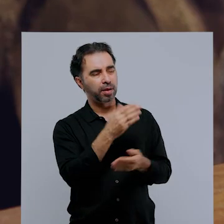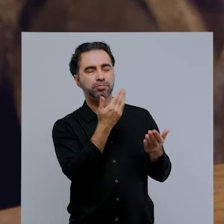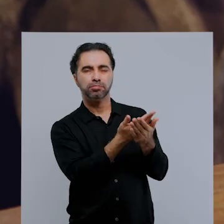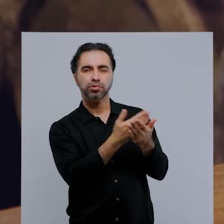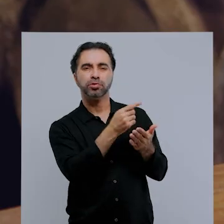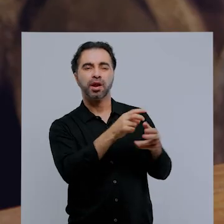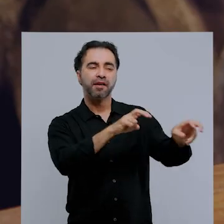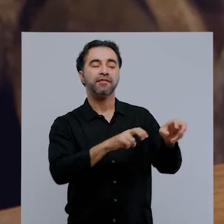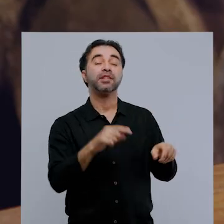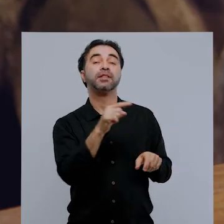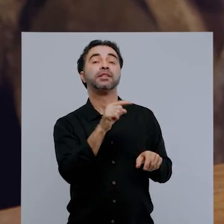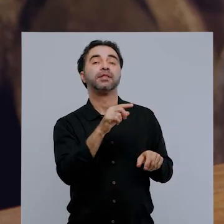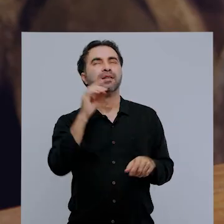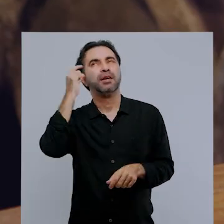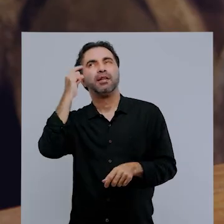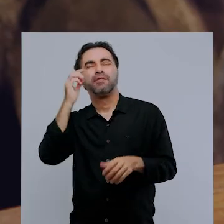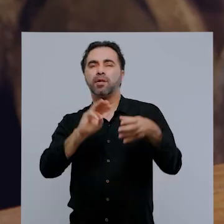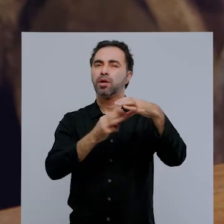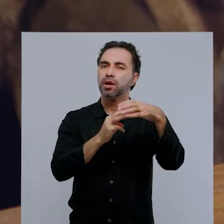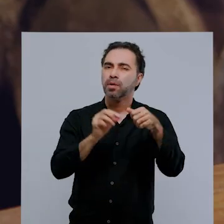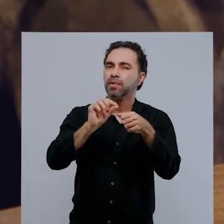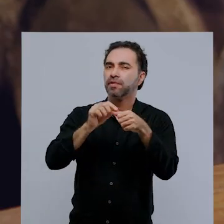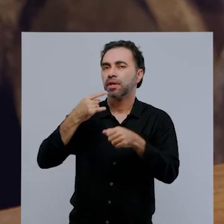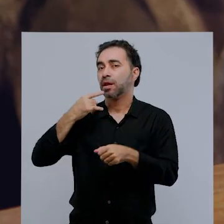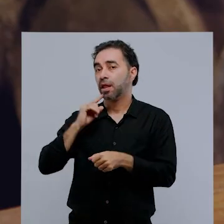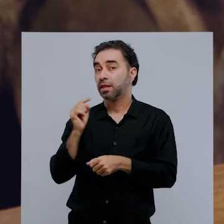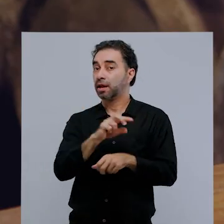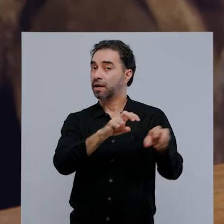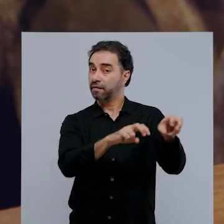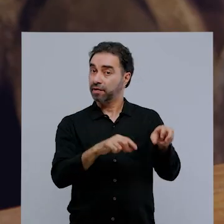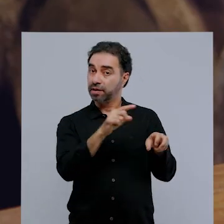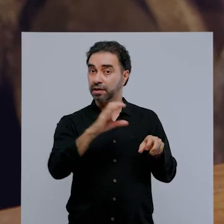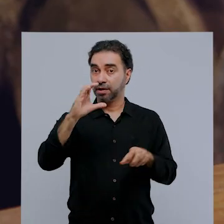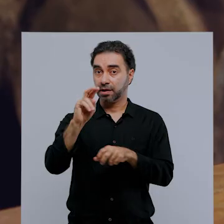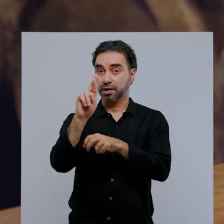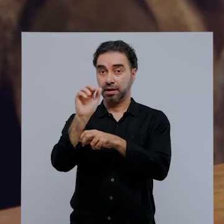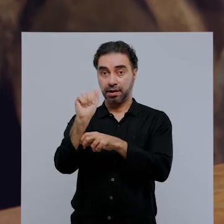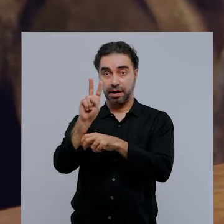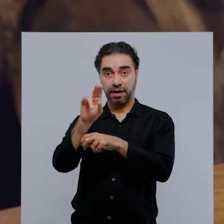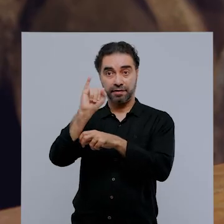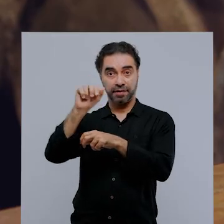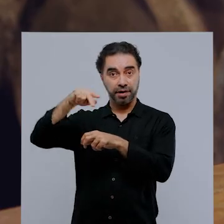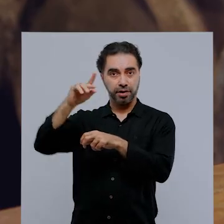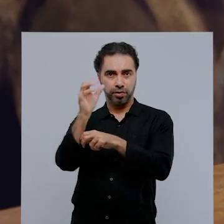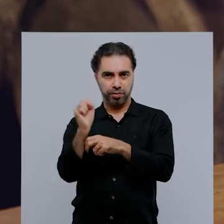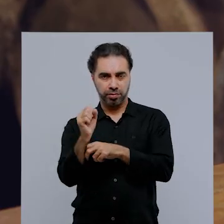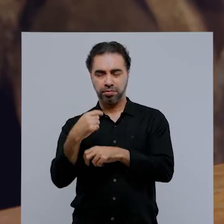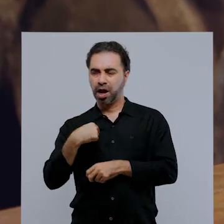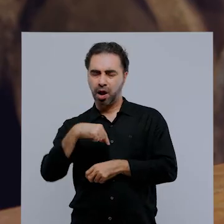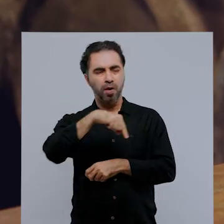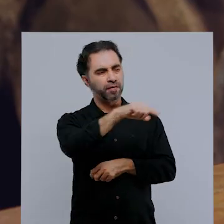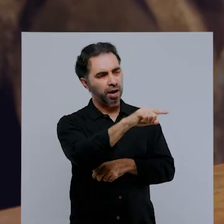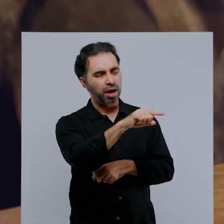de querer fazer um engenho para produção de cachaça lá na fazenda dele, na Fazenda Cravinhos. E eu tive lá, a gente